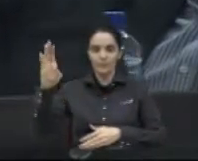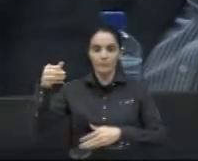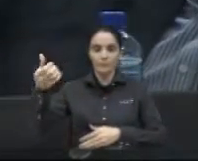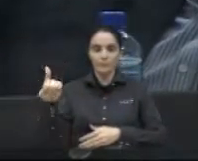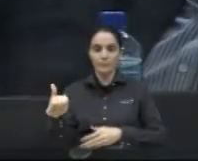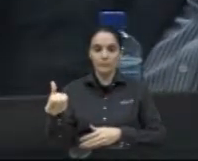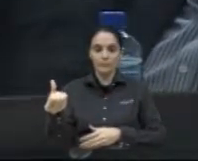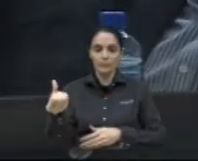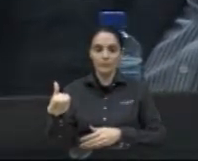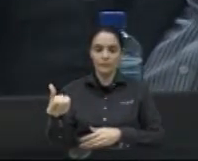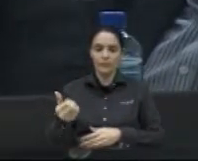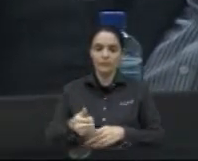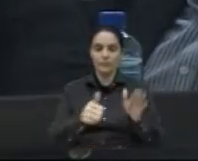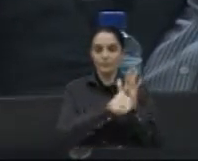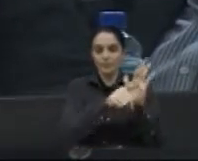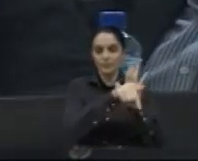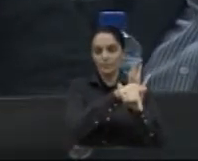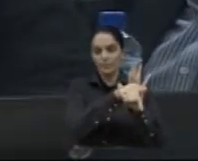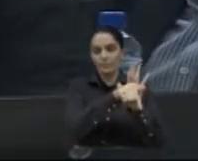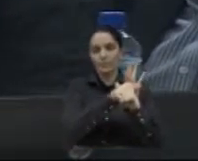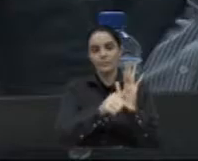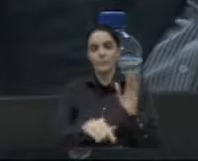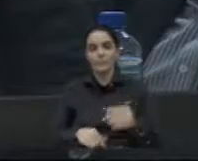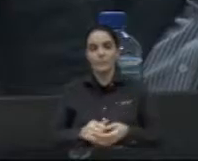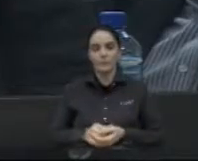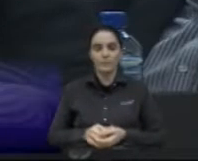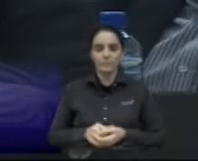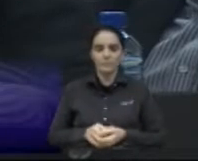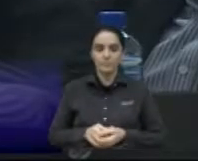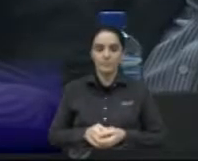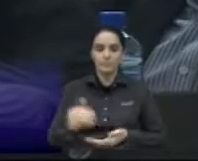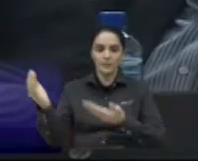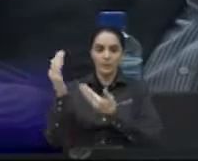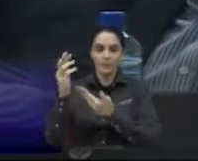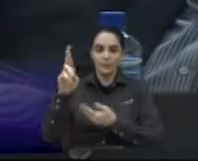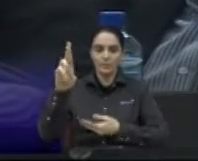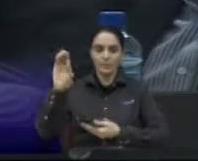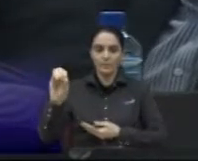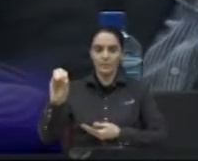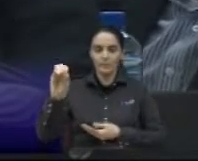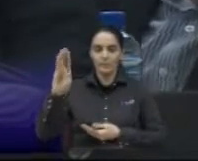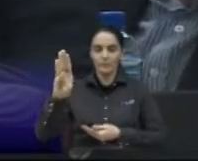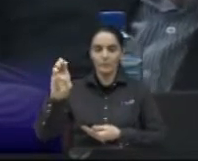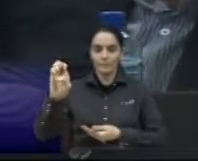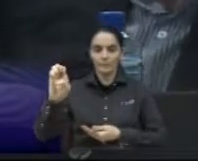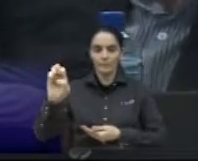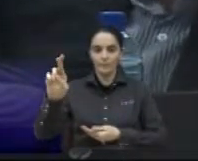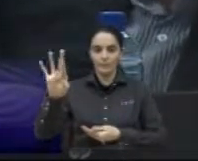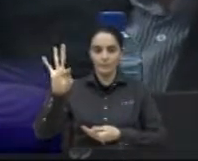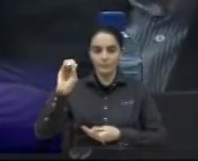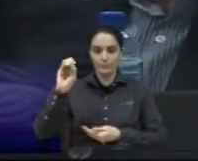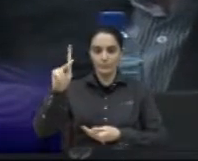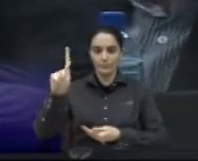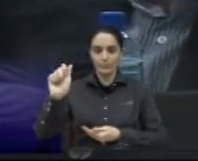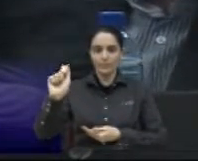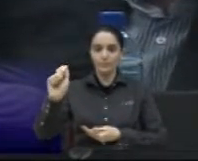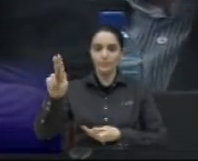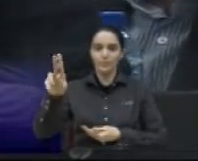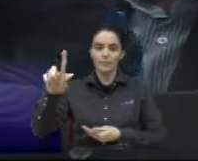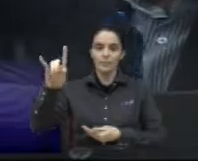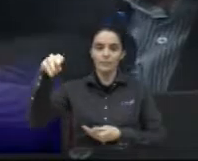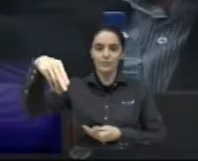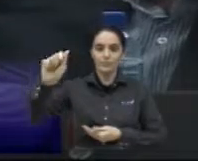item 17 da pauta, que presta uma homenagem ao senhor Roberto Paulino de Araújo. O Roberto foi uma pessoa que batalhou